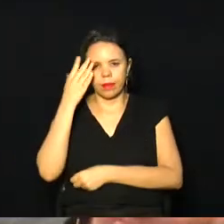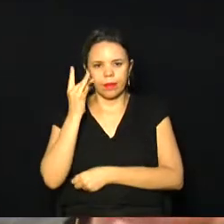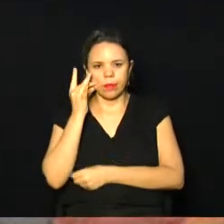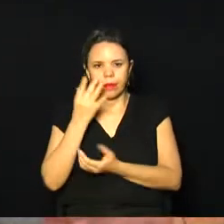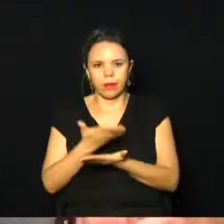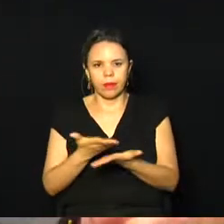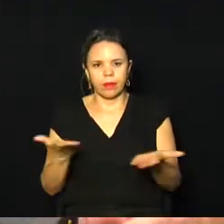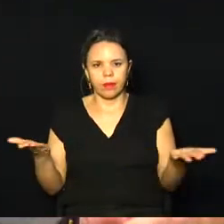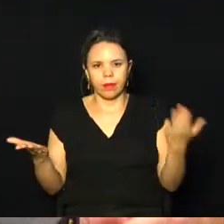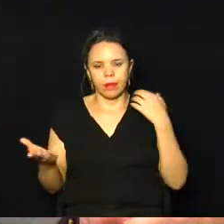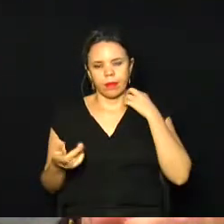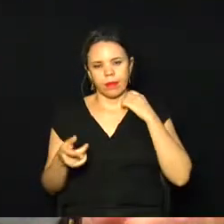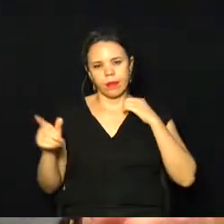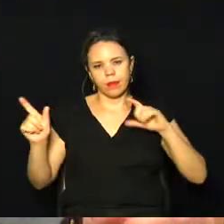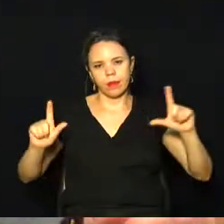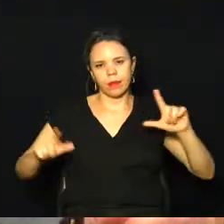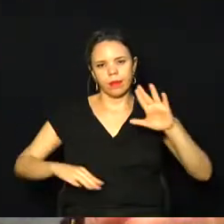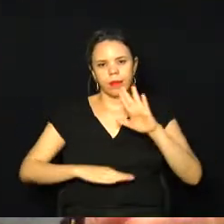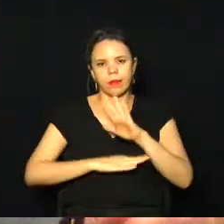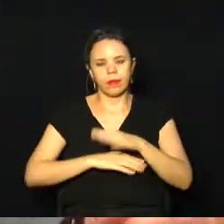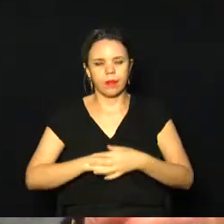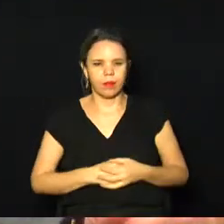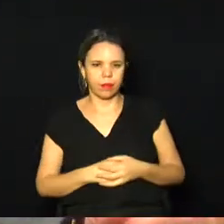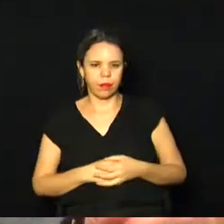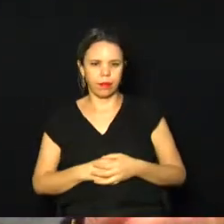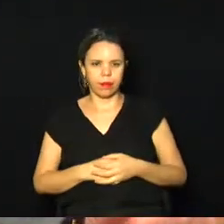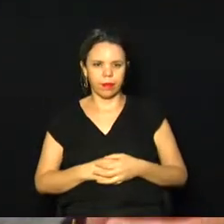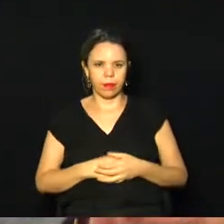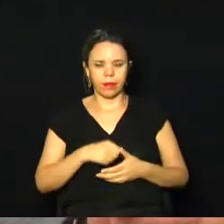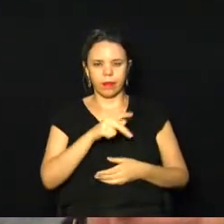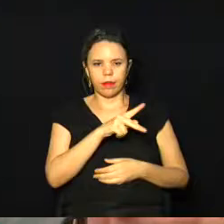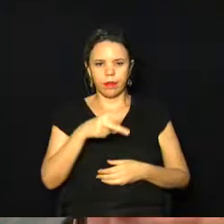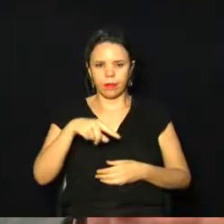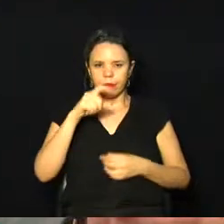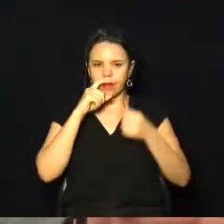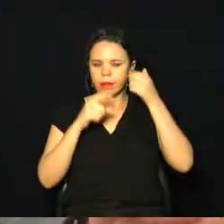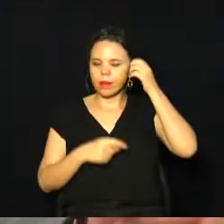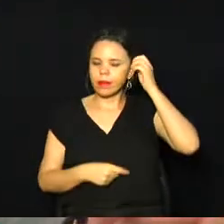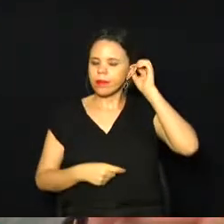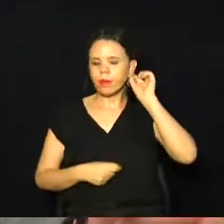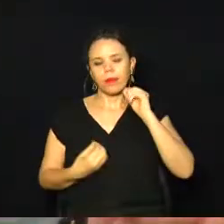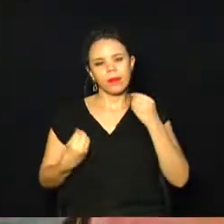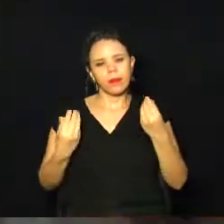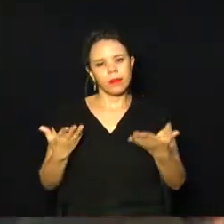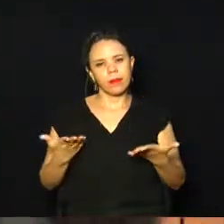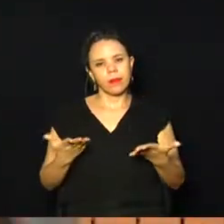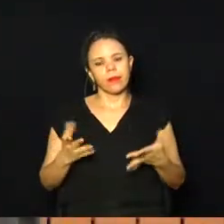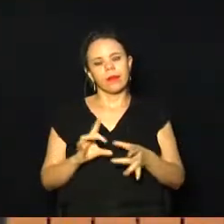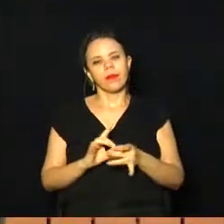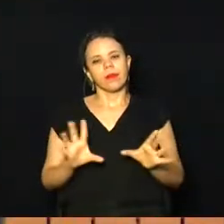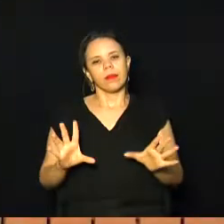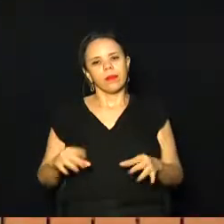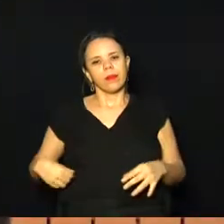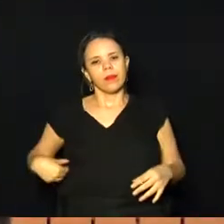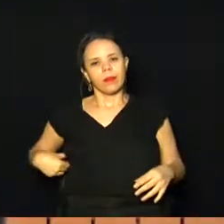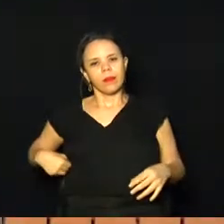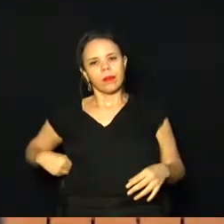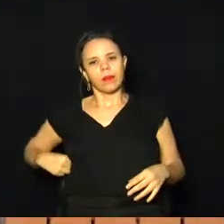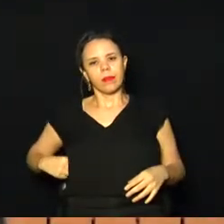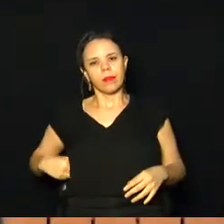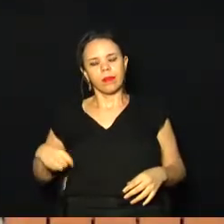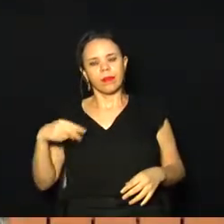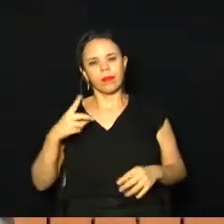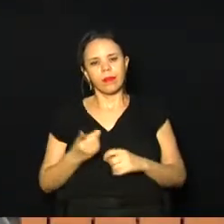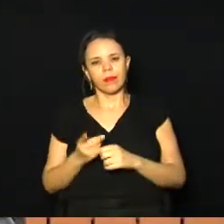presentes, ao pessoal da TV Câmara e ao presidente Zé Carlos, que nos cedeu. E aqui quem está ao meu lado, doutora